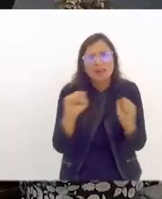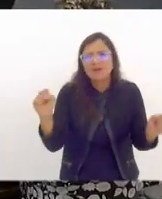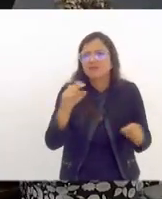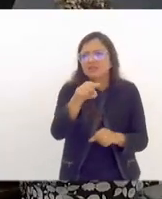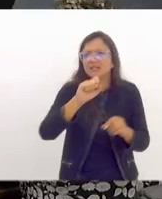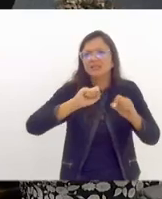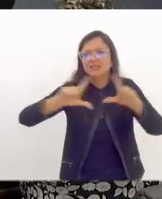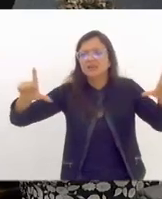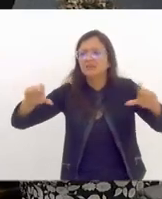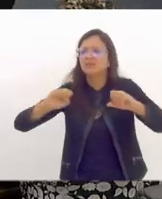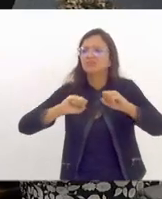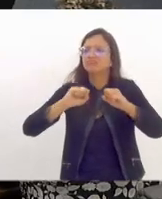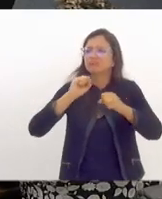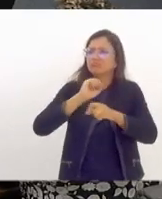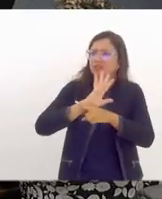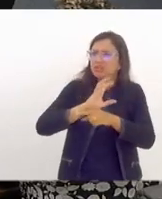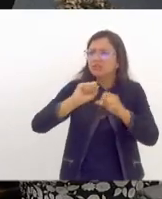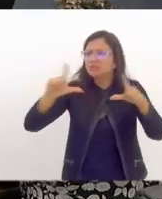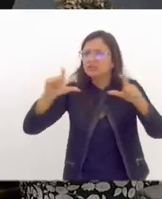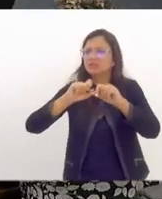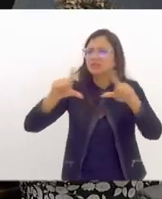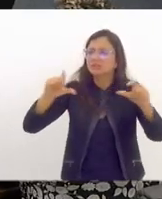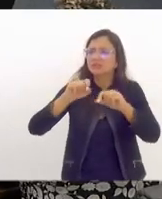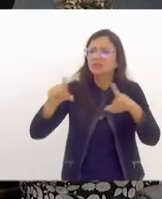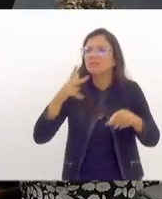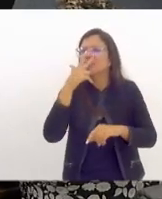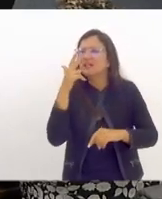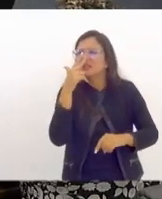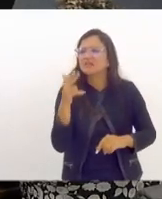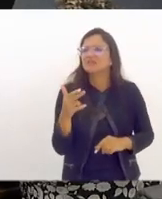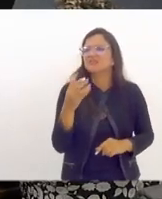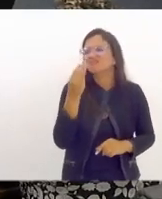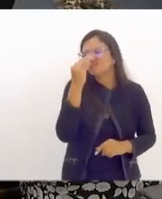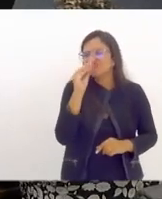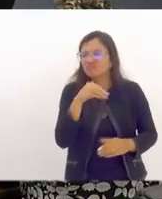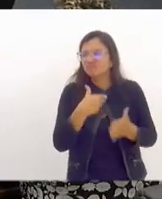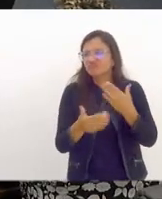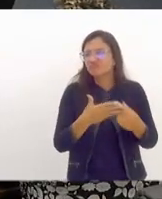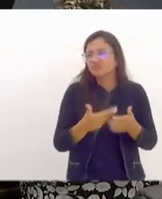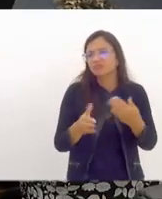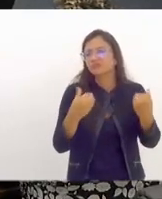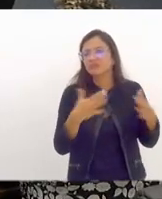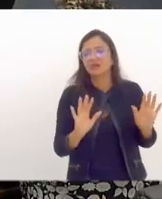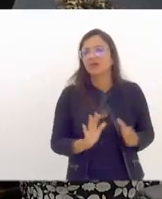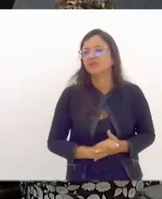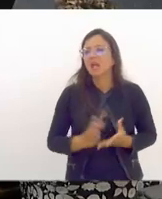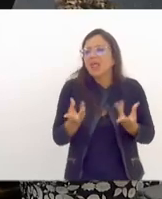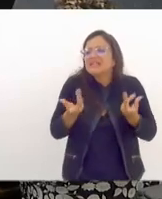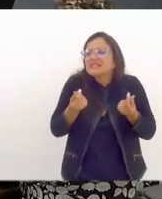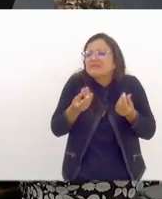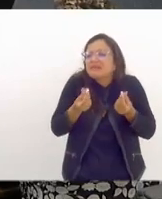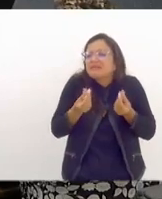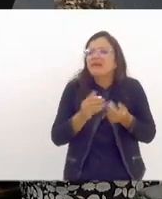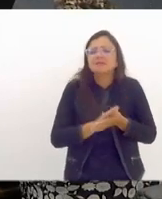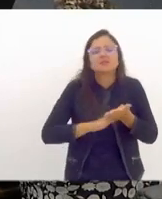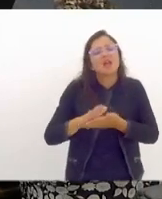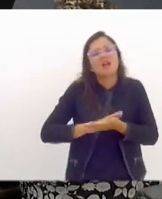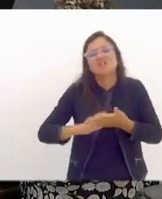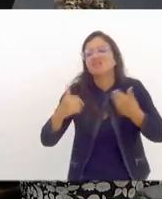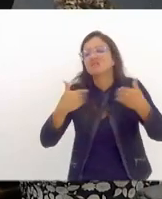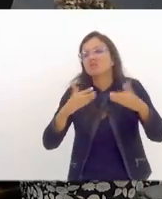suas portas arriadas não fosse de interesse da classe e de todos os brasileiros com o mínimo de sensibilidade dignidade